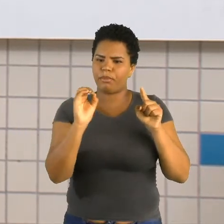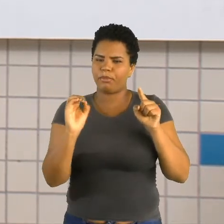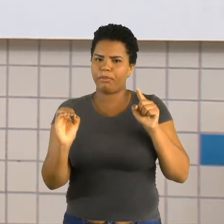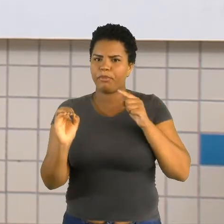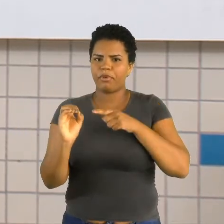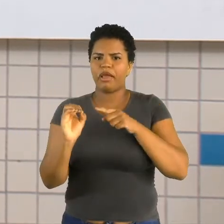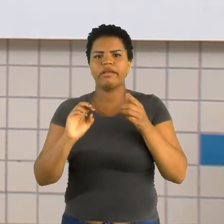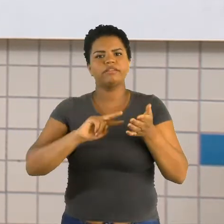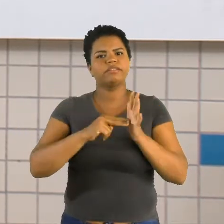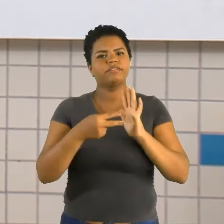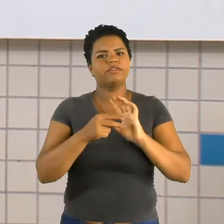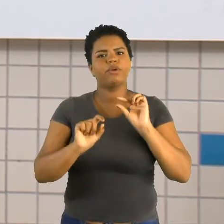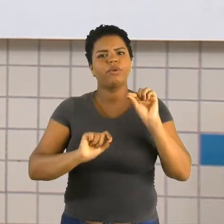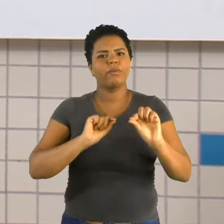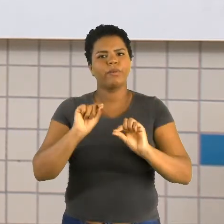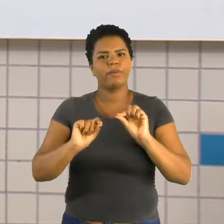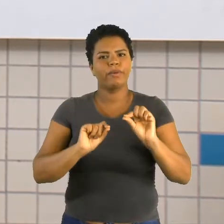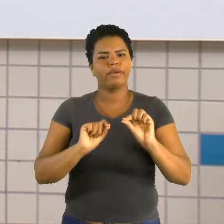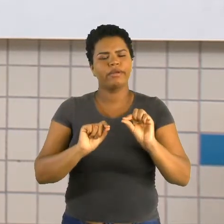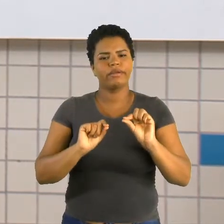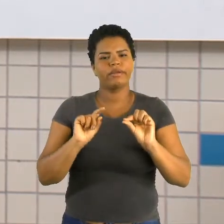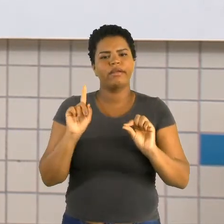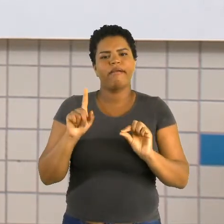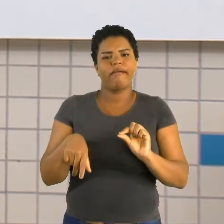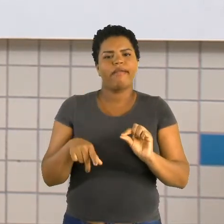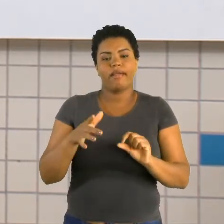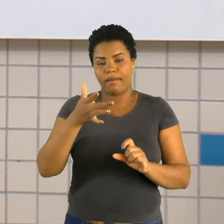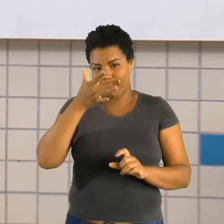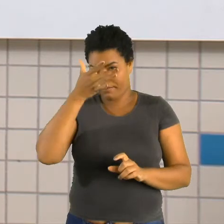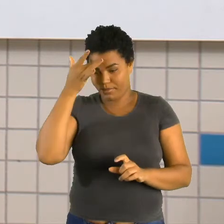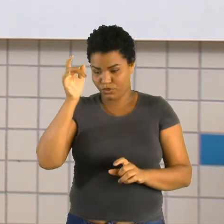balão? Significa que a personagem